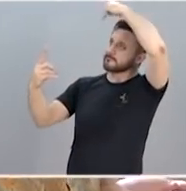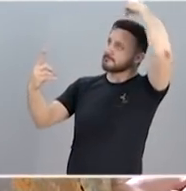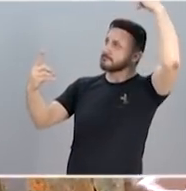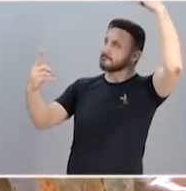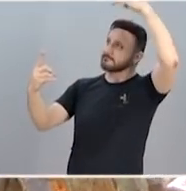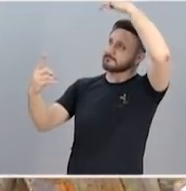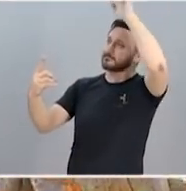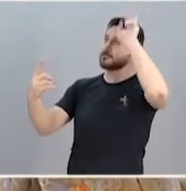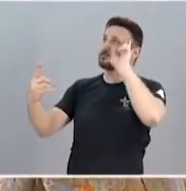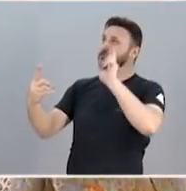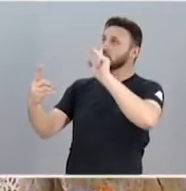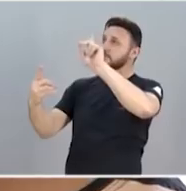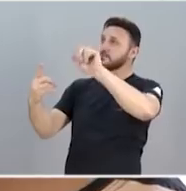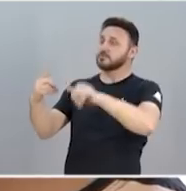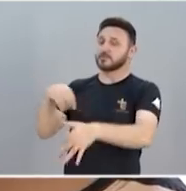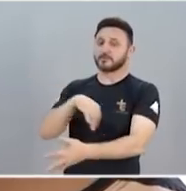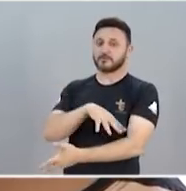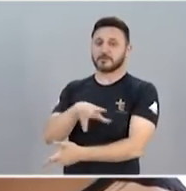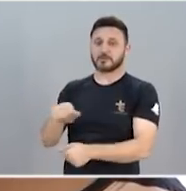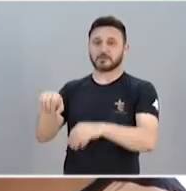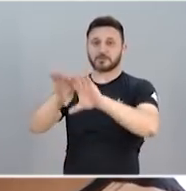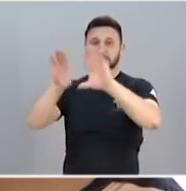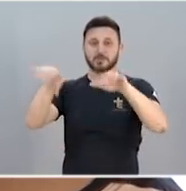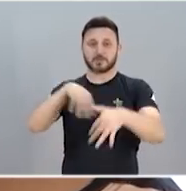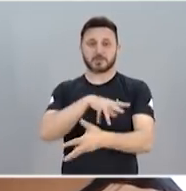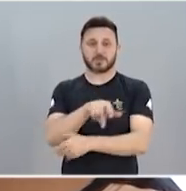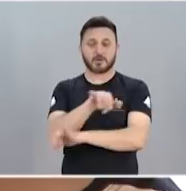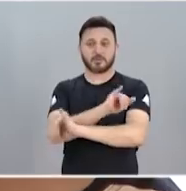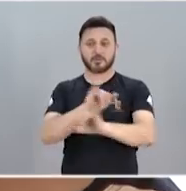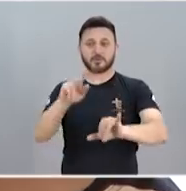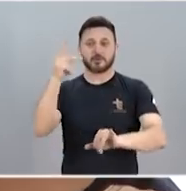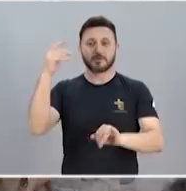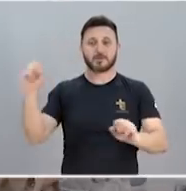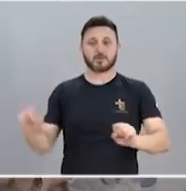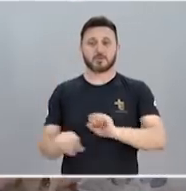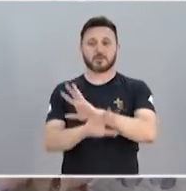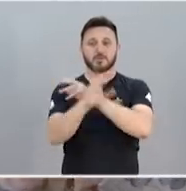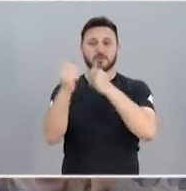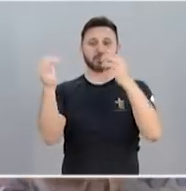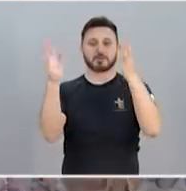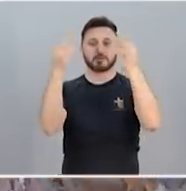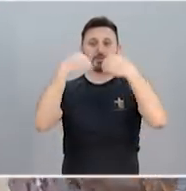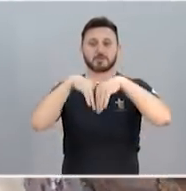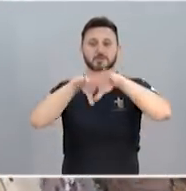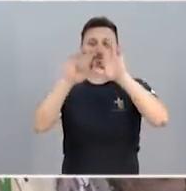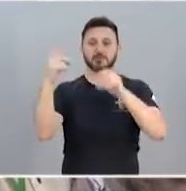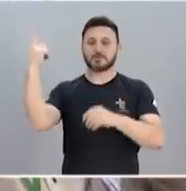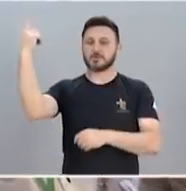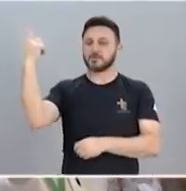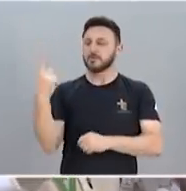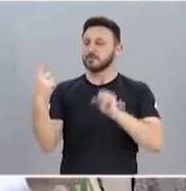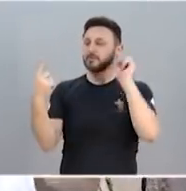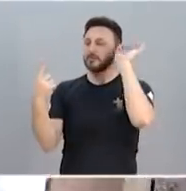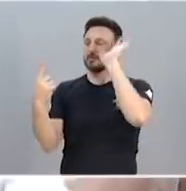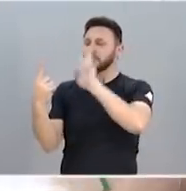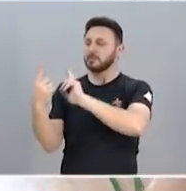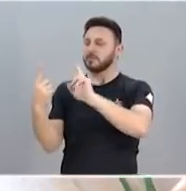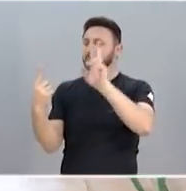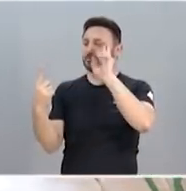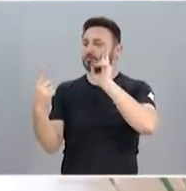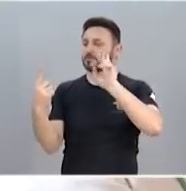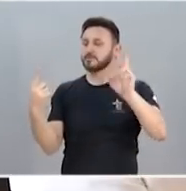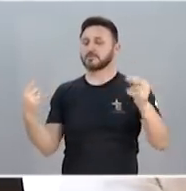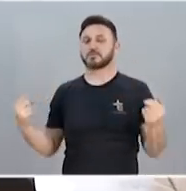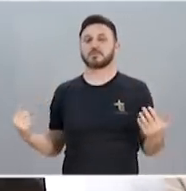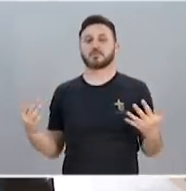do universo, o céu e a terra proclamam a vossa glória. Hosana nas alturas, bendito que vem